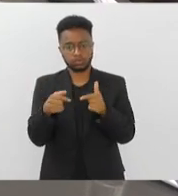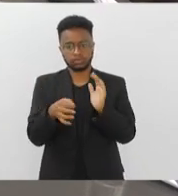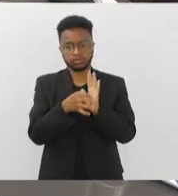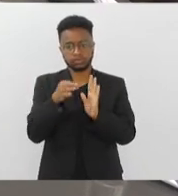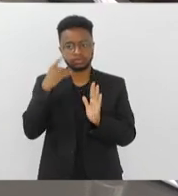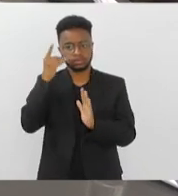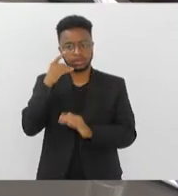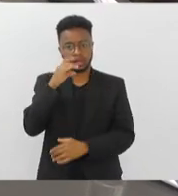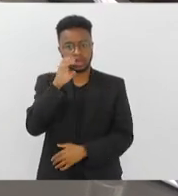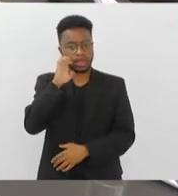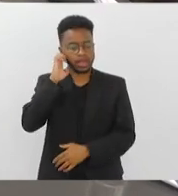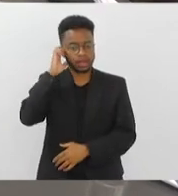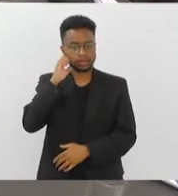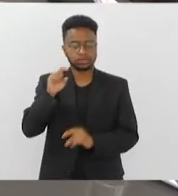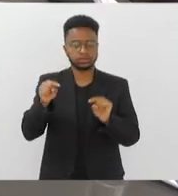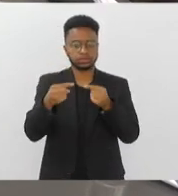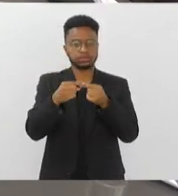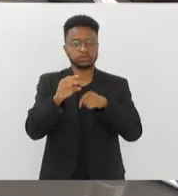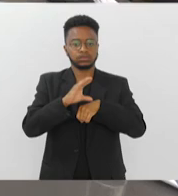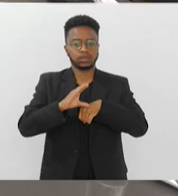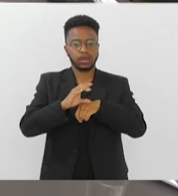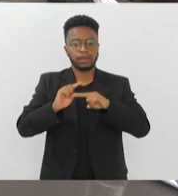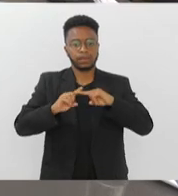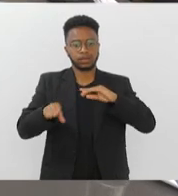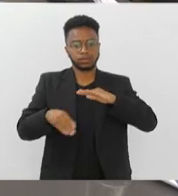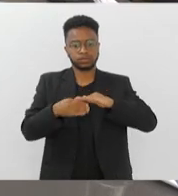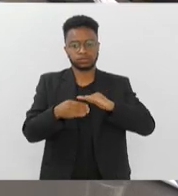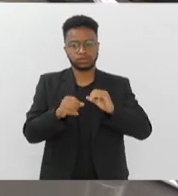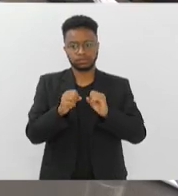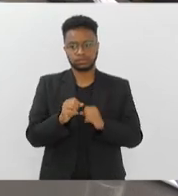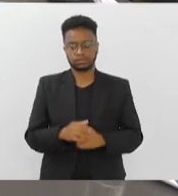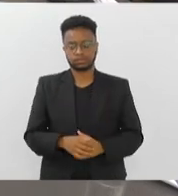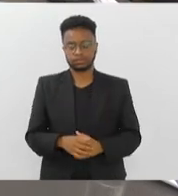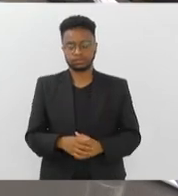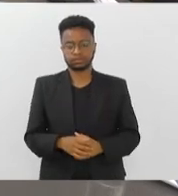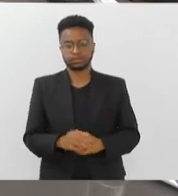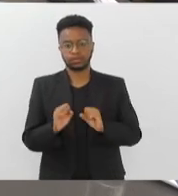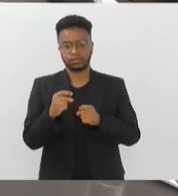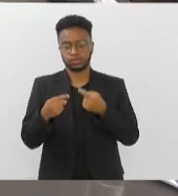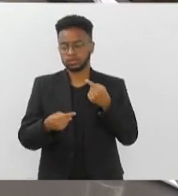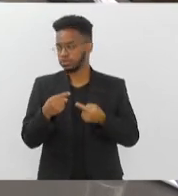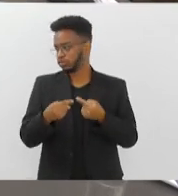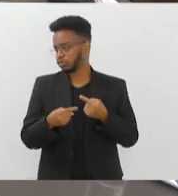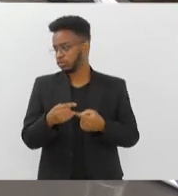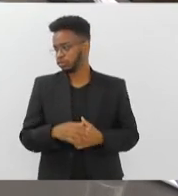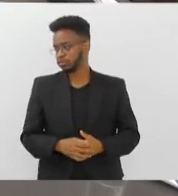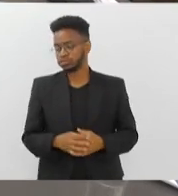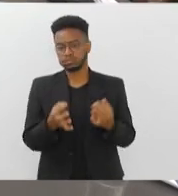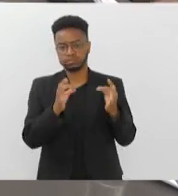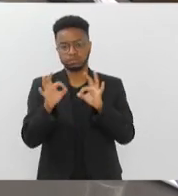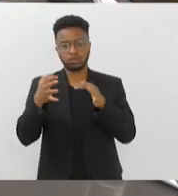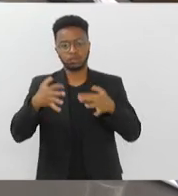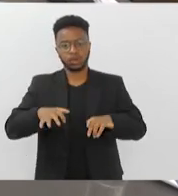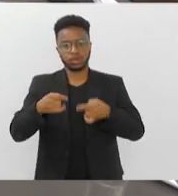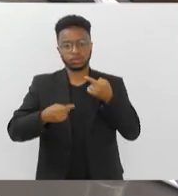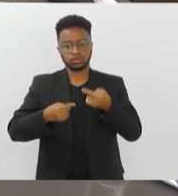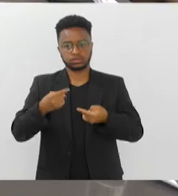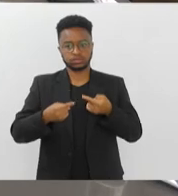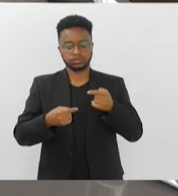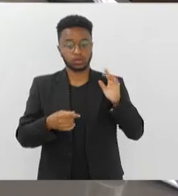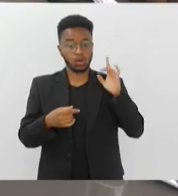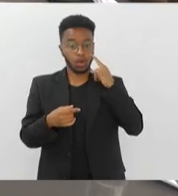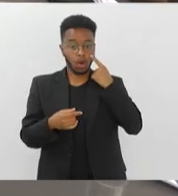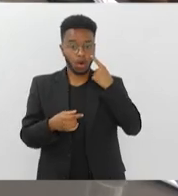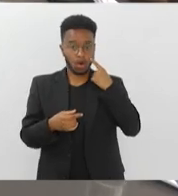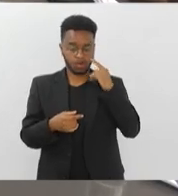Takimoto. Constitucionalidade com emendas, presidente. Em discussão. Não havendo quem queira discutir. Olha só.